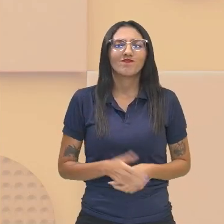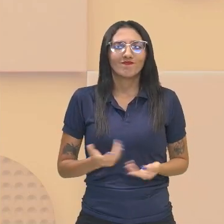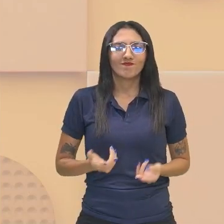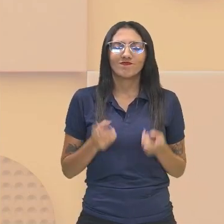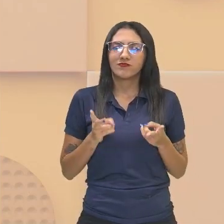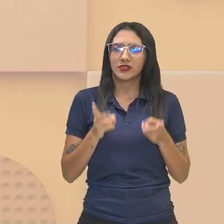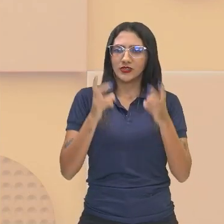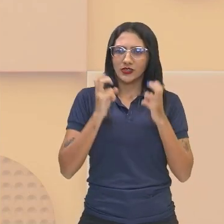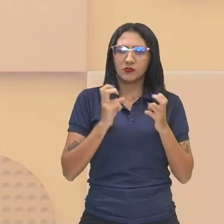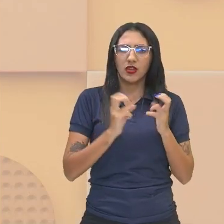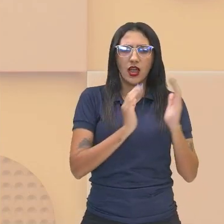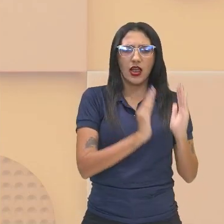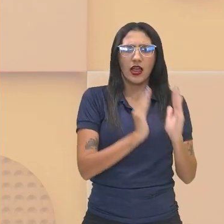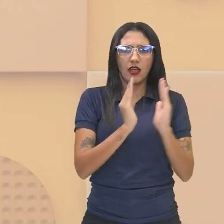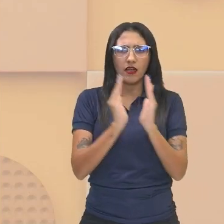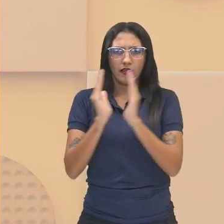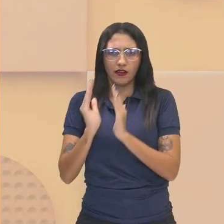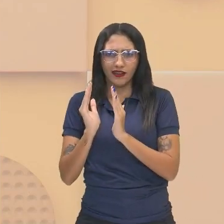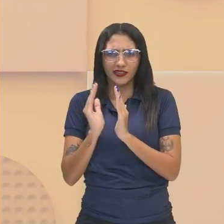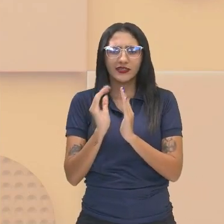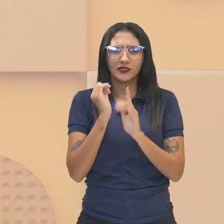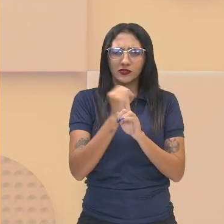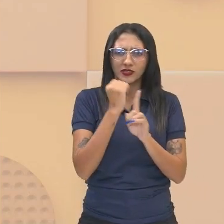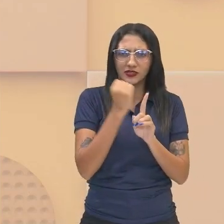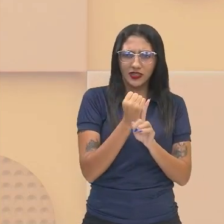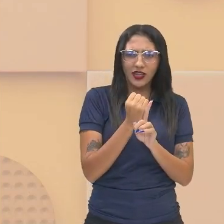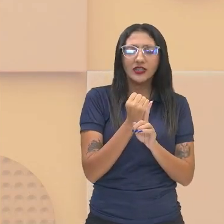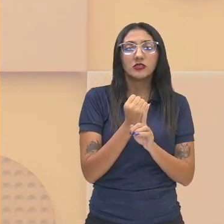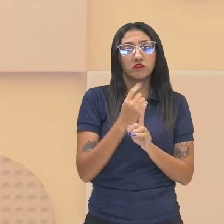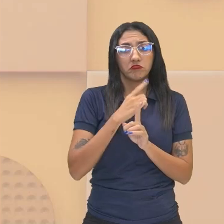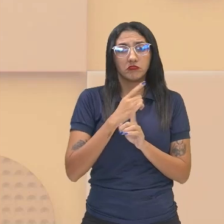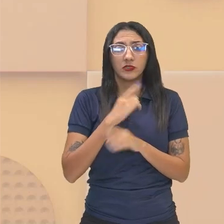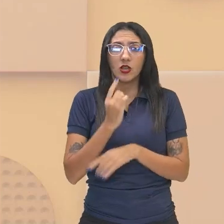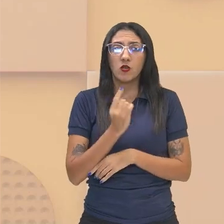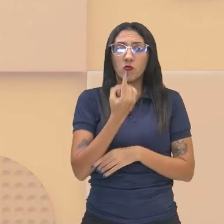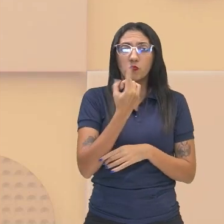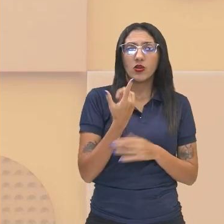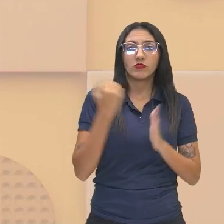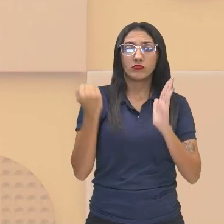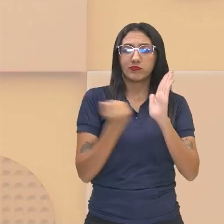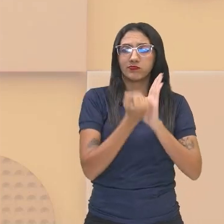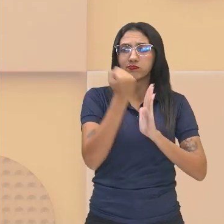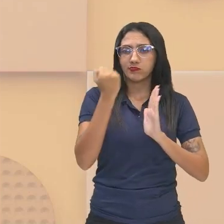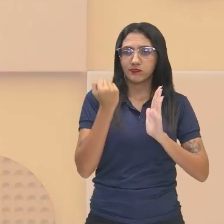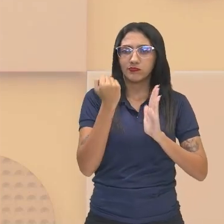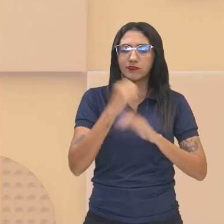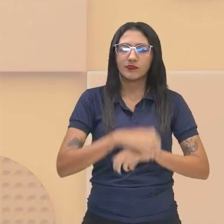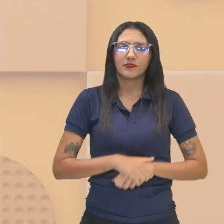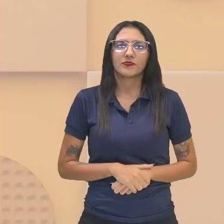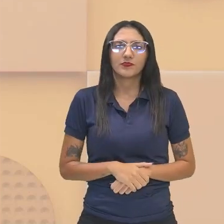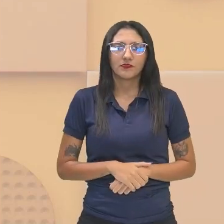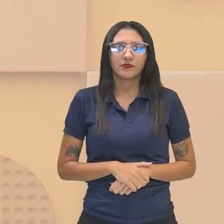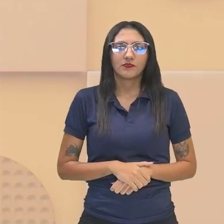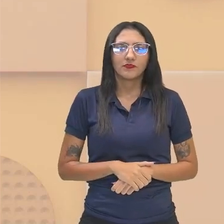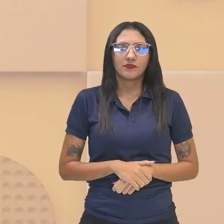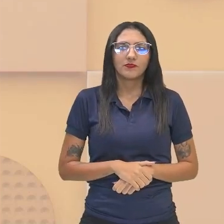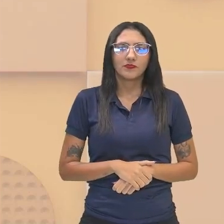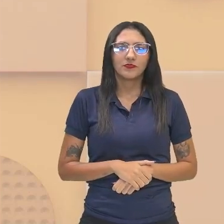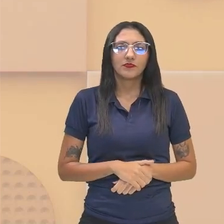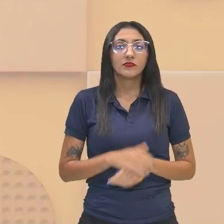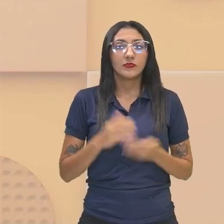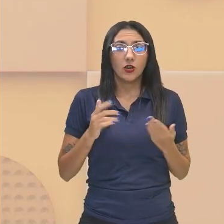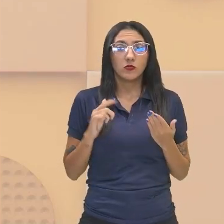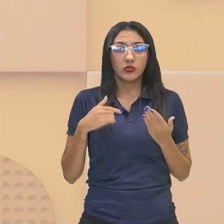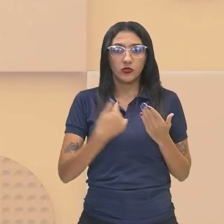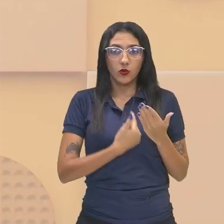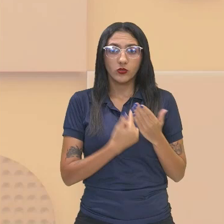para cada civilização nós temos aí o quê? Uma datação principal. Tá? Então, para nós, para a nossa